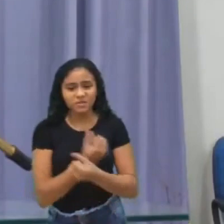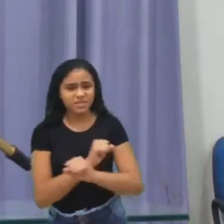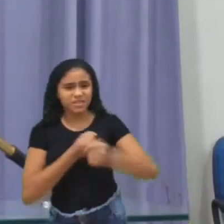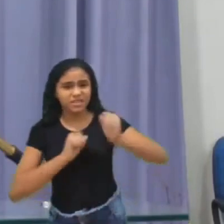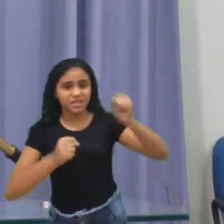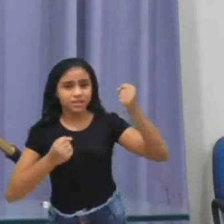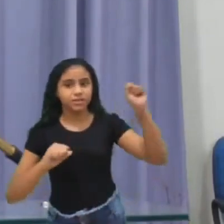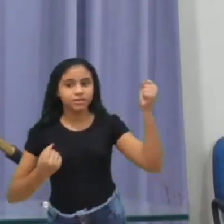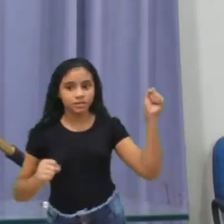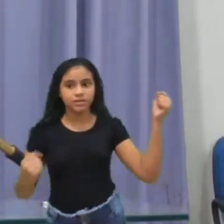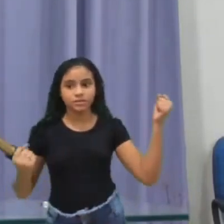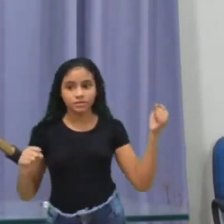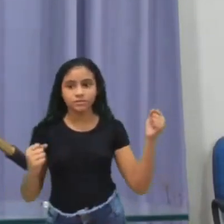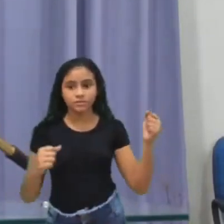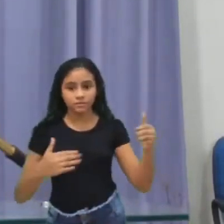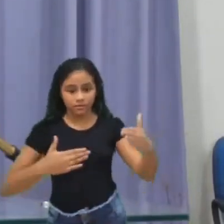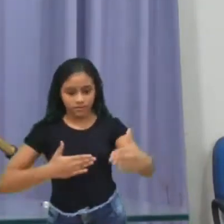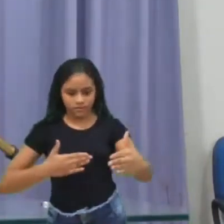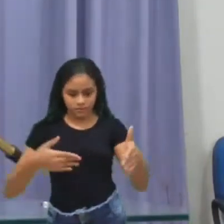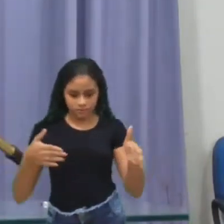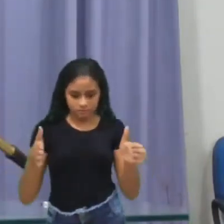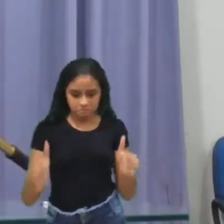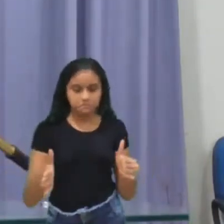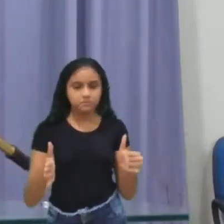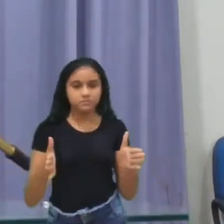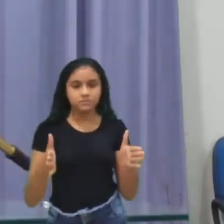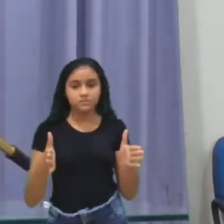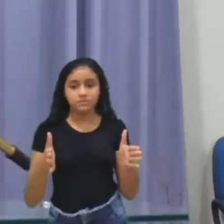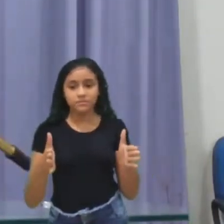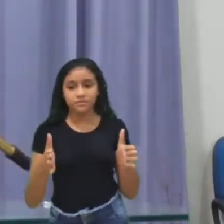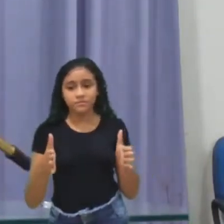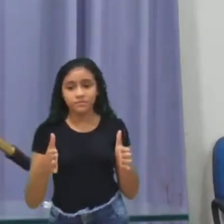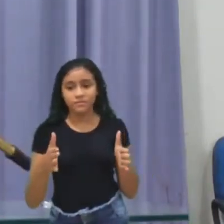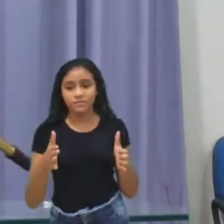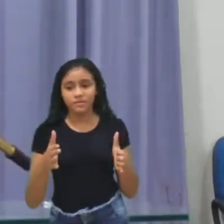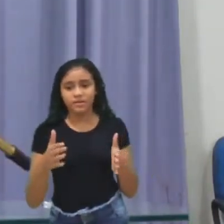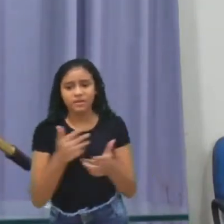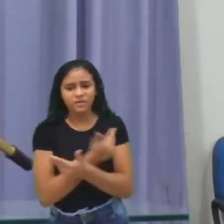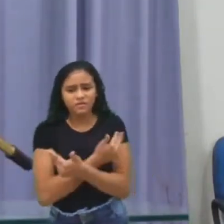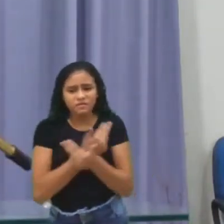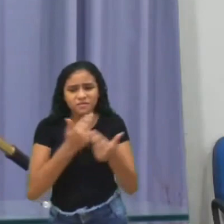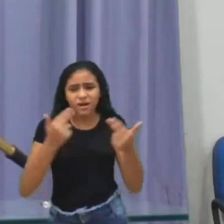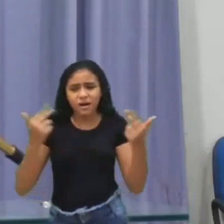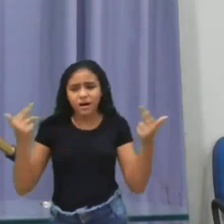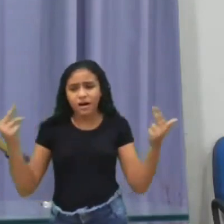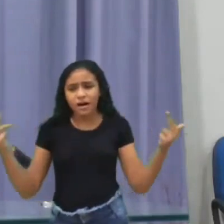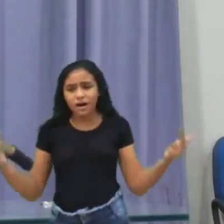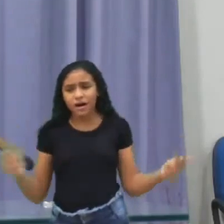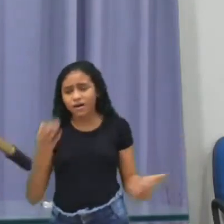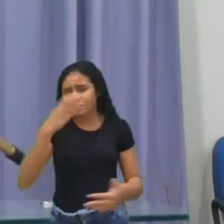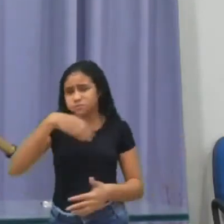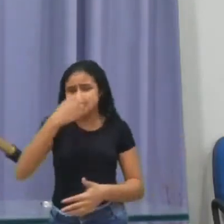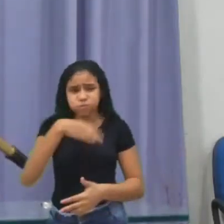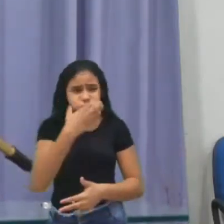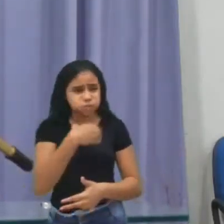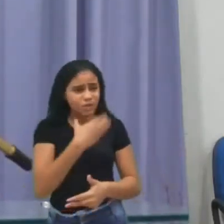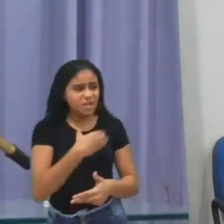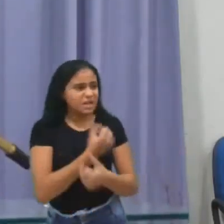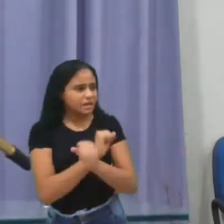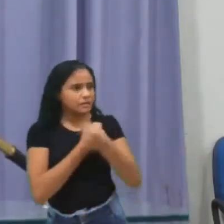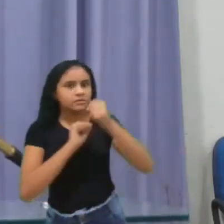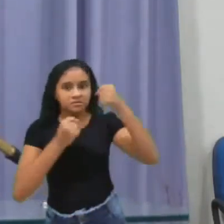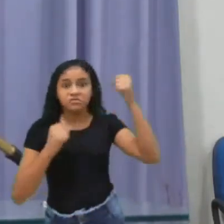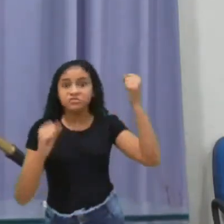E eles também trouxeram figos, e trouxeram romães, e eram os frutos muito